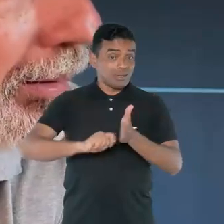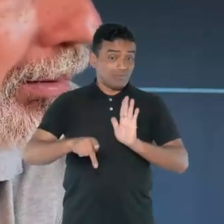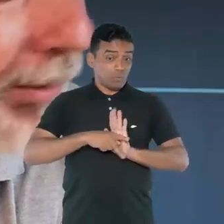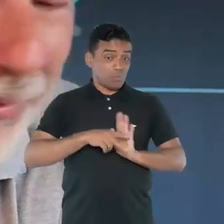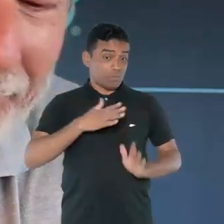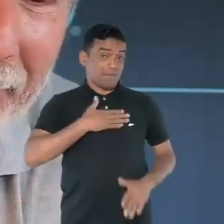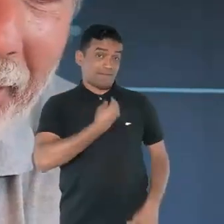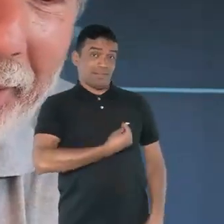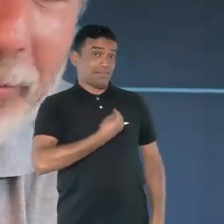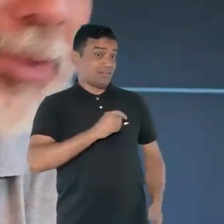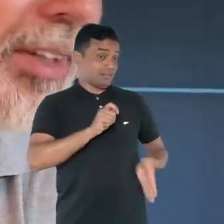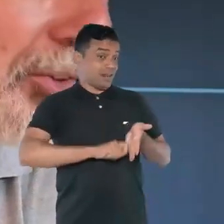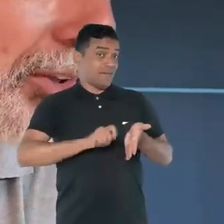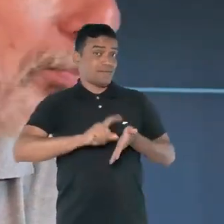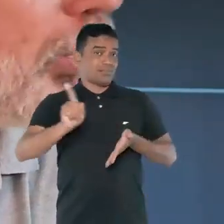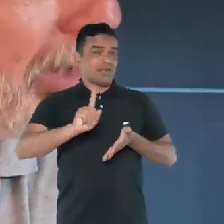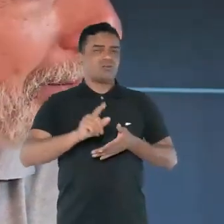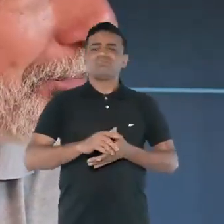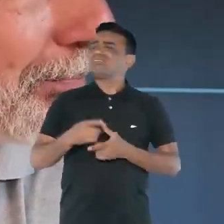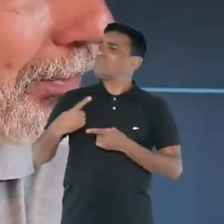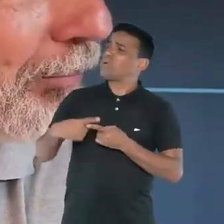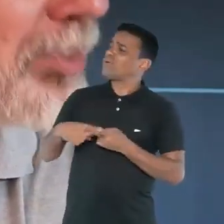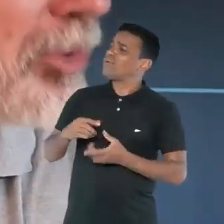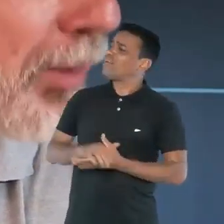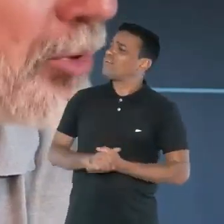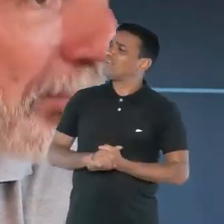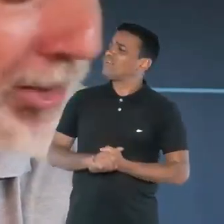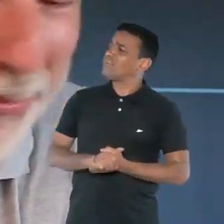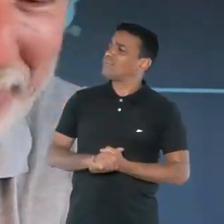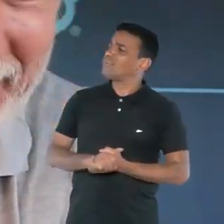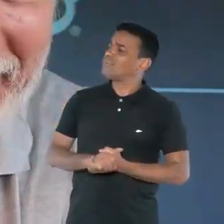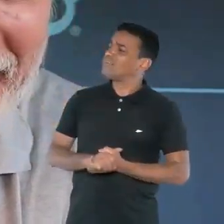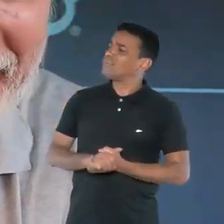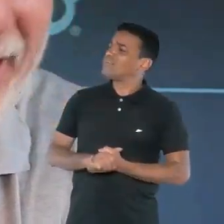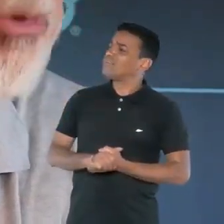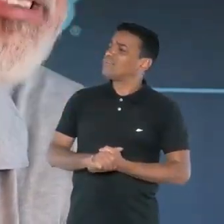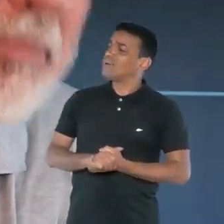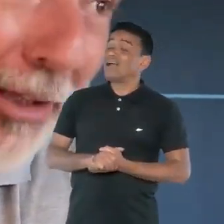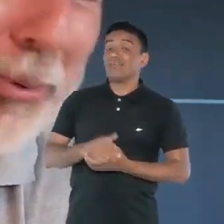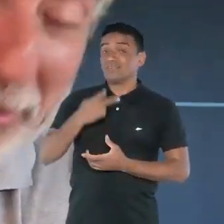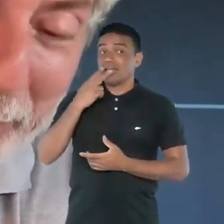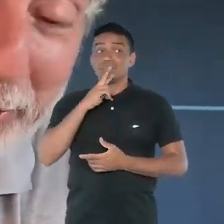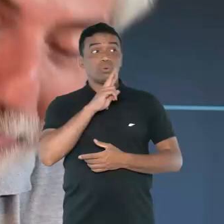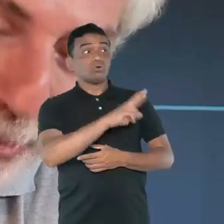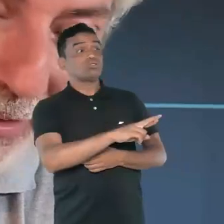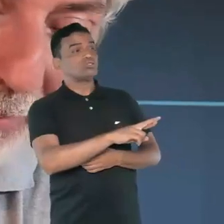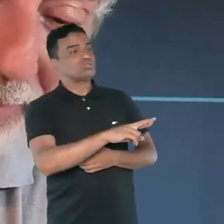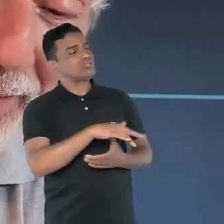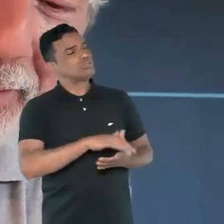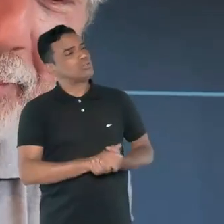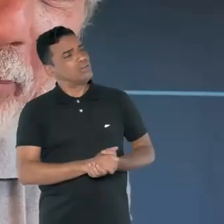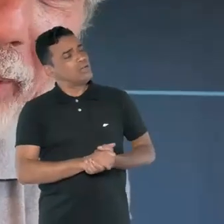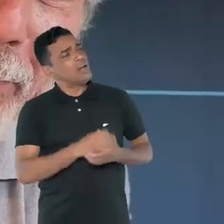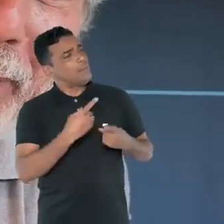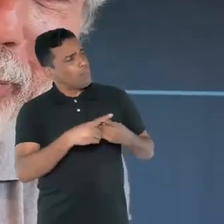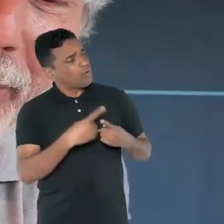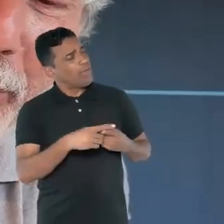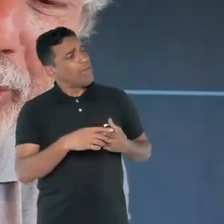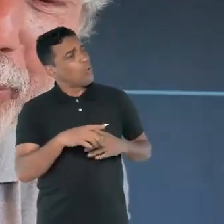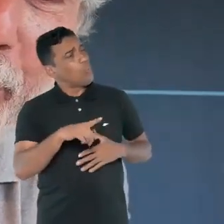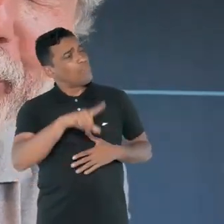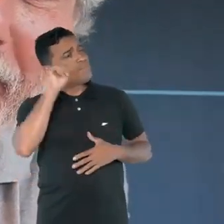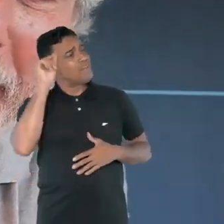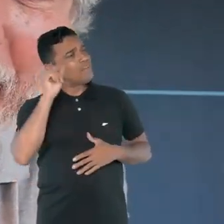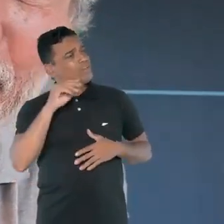mim. Aí você diz, por quê? Você diz para você mesmo. Aí você mesmo responde para você. Porque